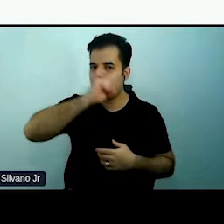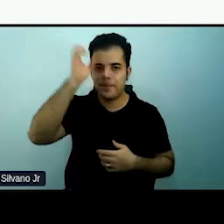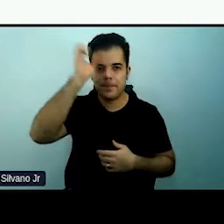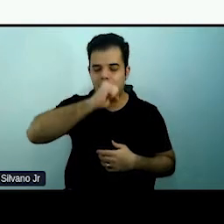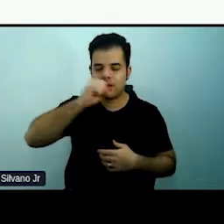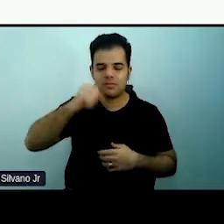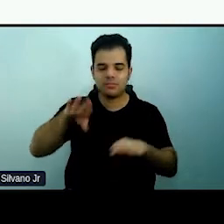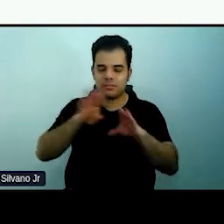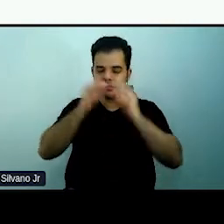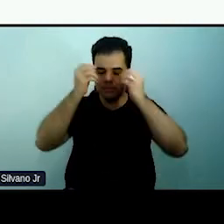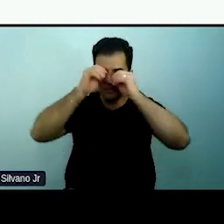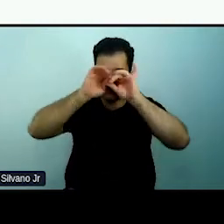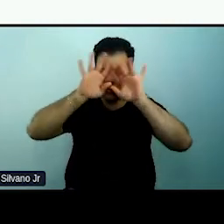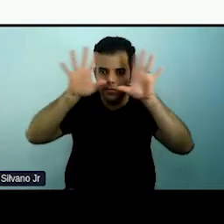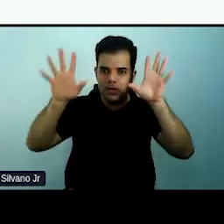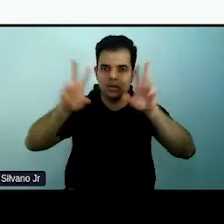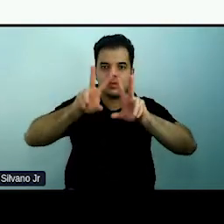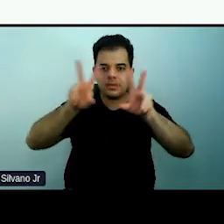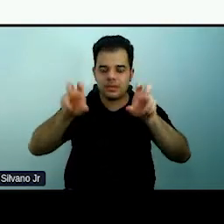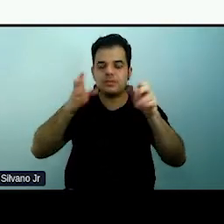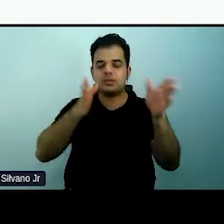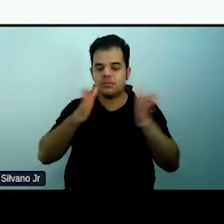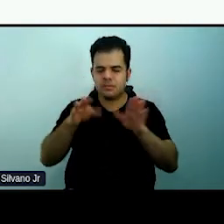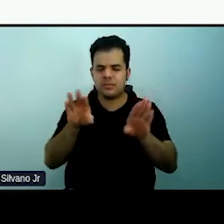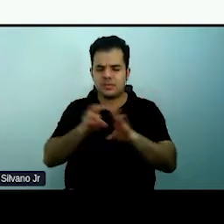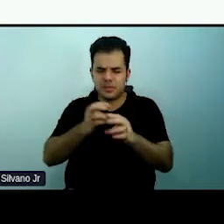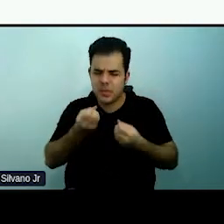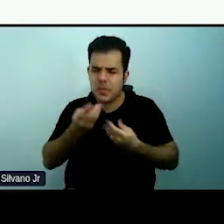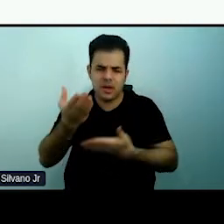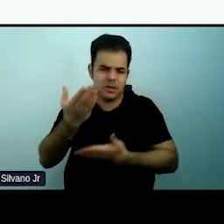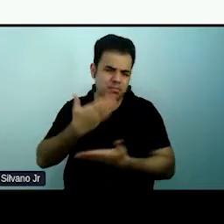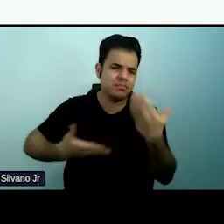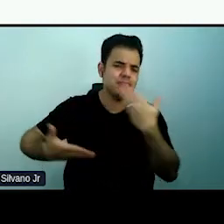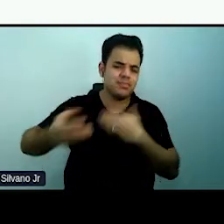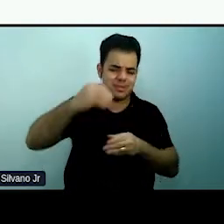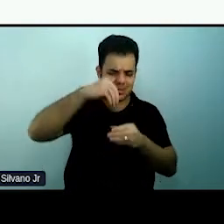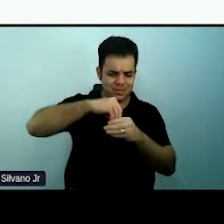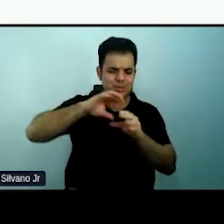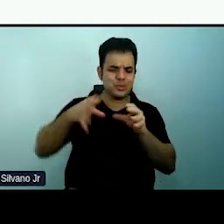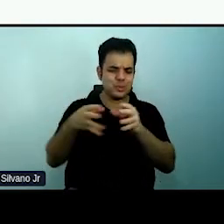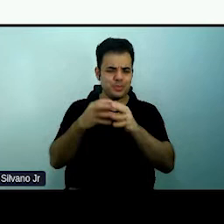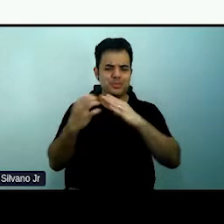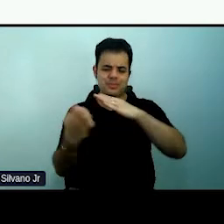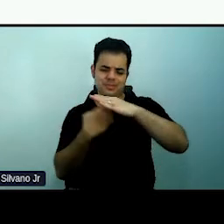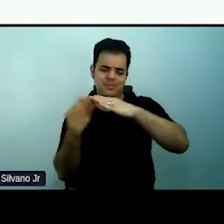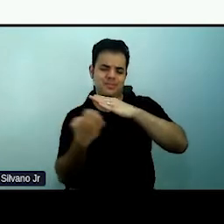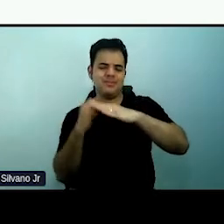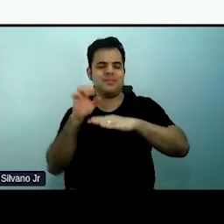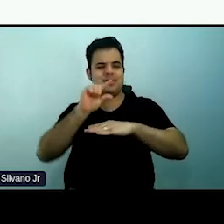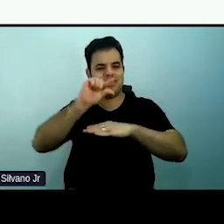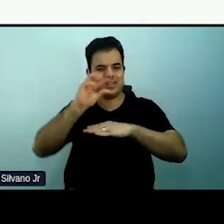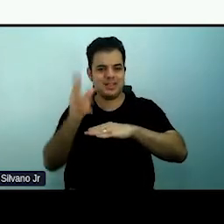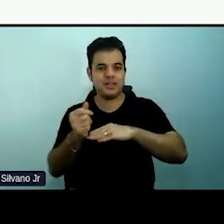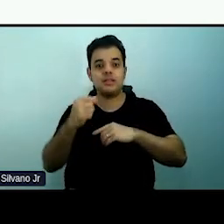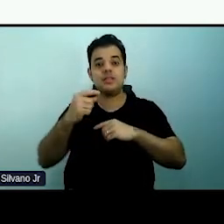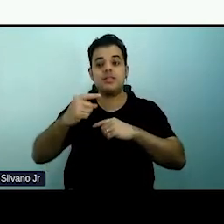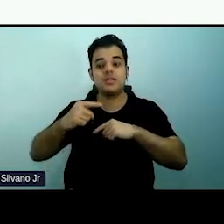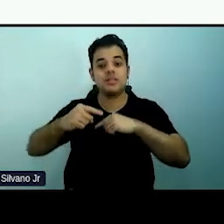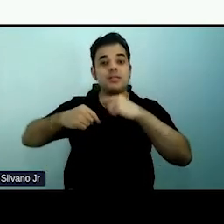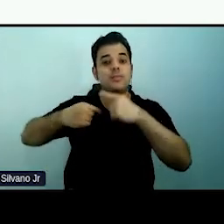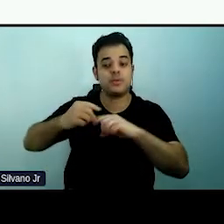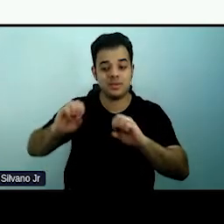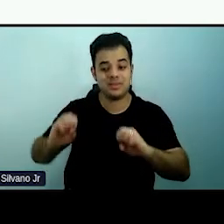abranger ainda mais esse assunto, fomentar mais esse assunto dentro da Serasa. E depois também a gente teve um outro